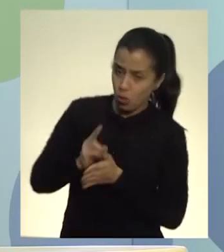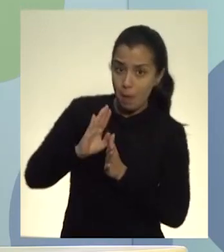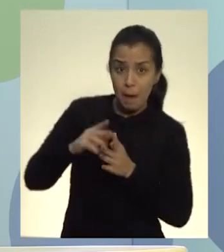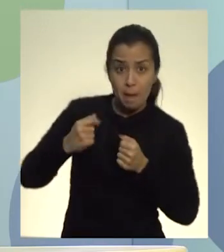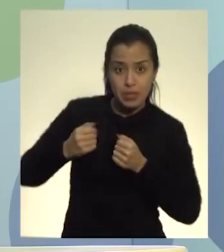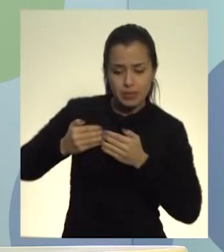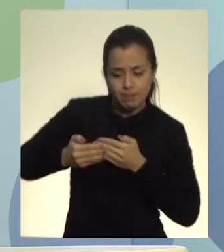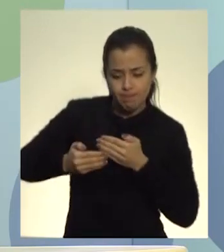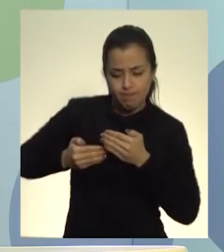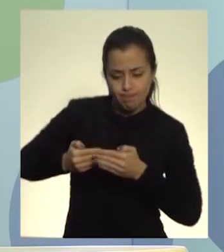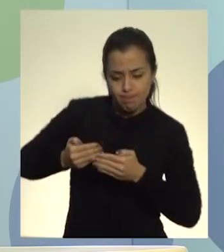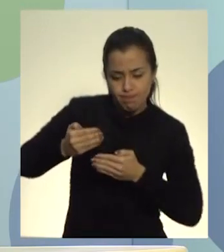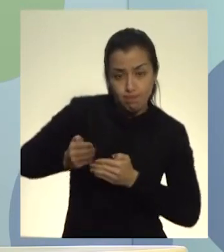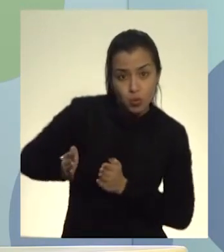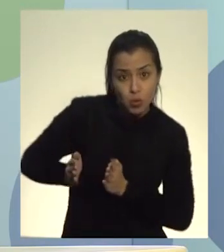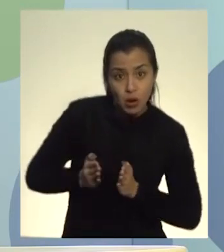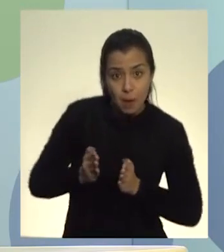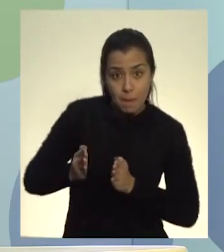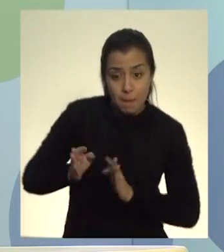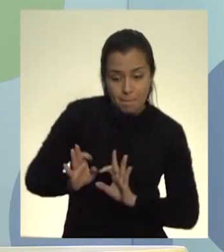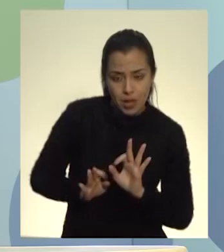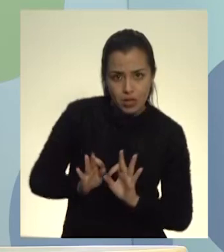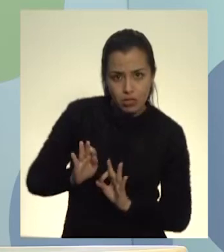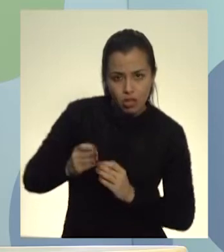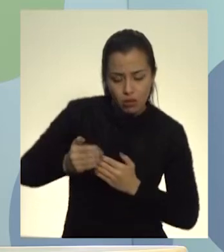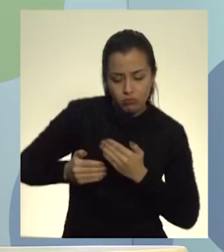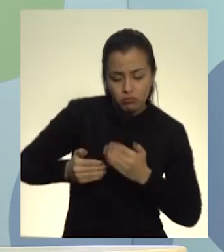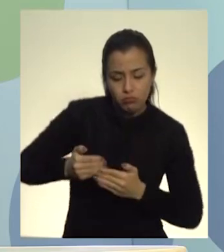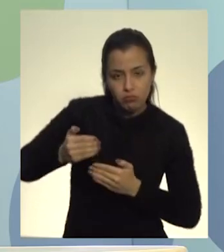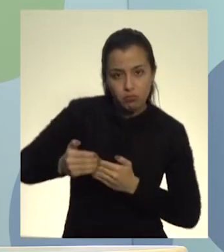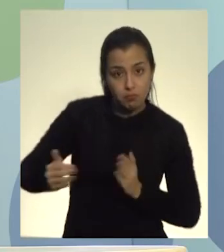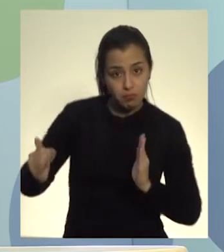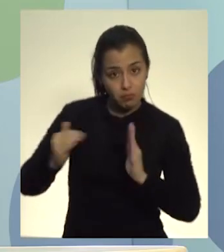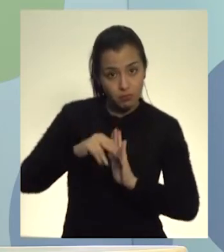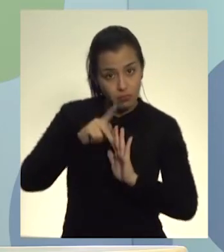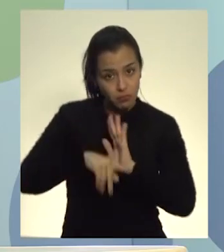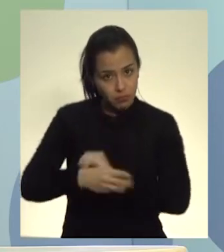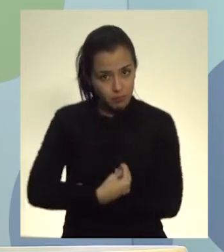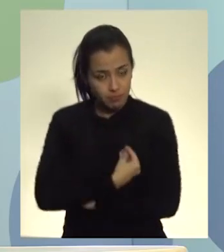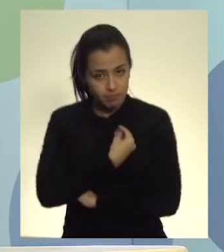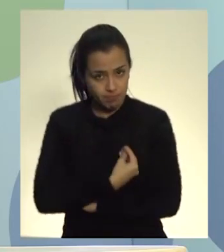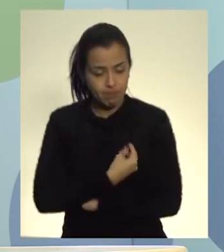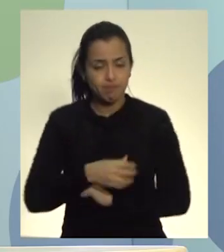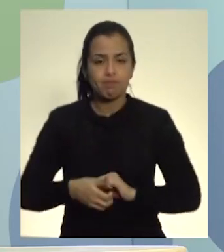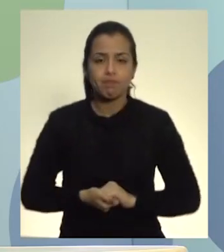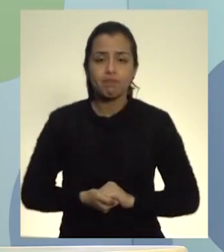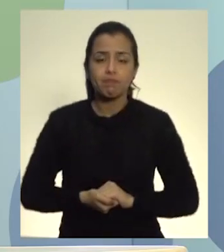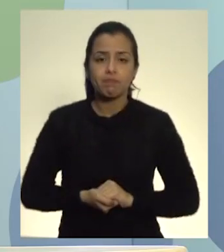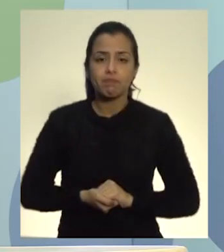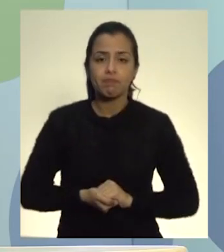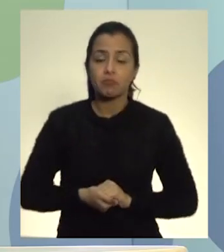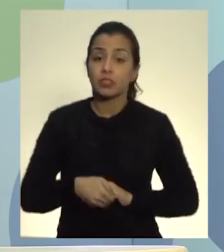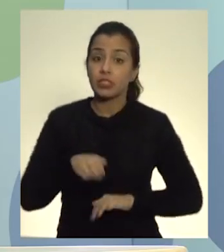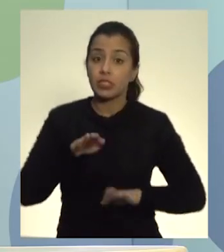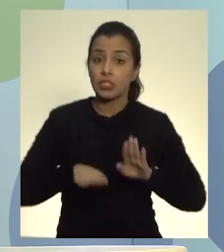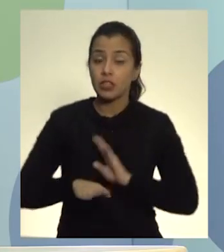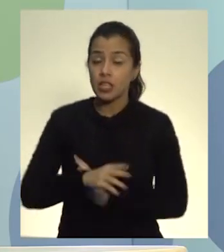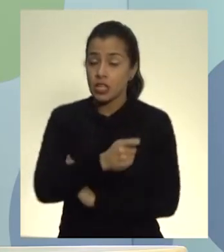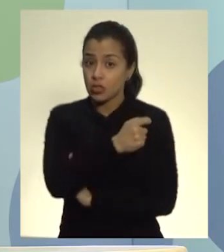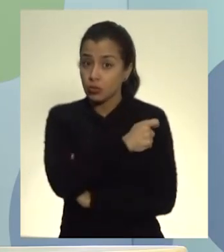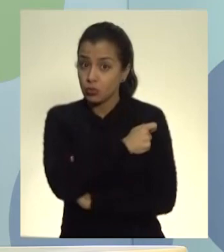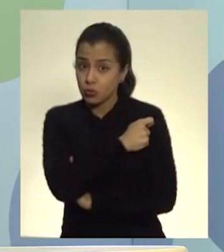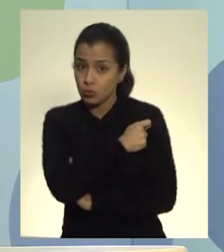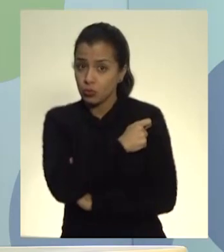caminho mais planejado até o projeto de vida. Há estudantes que têm o sonho